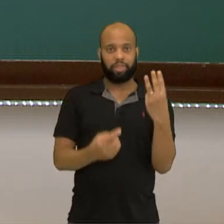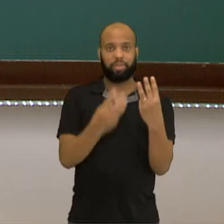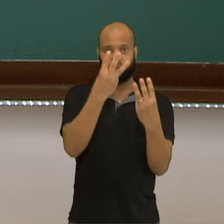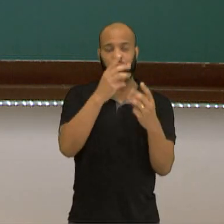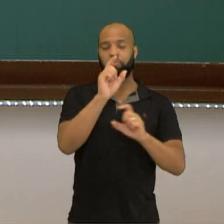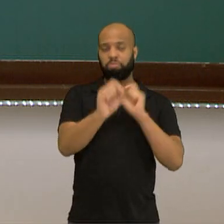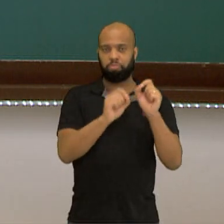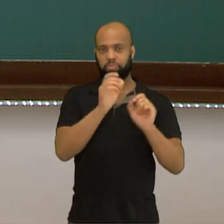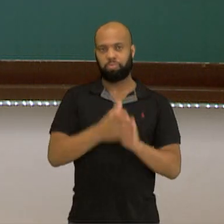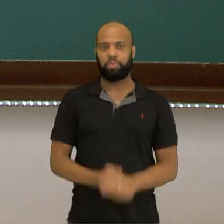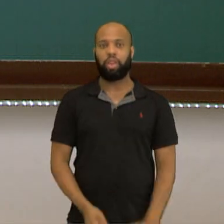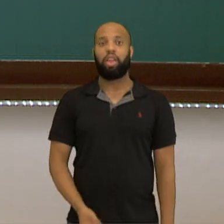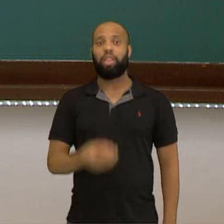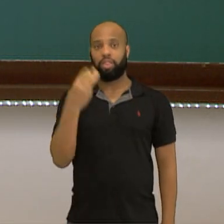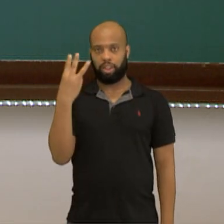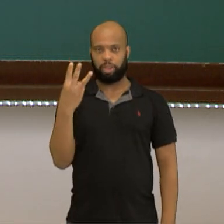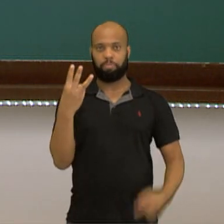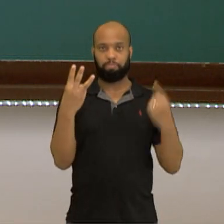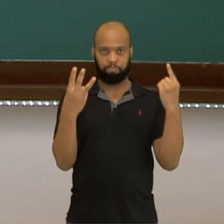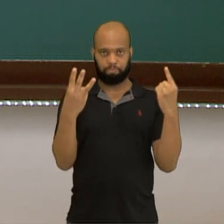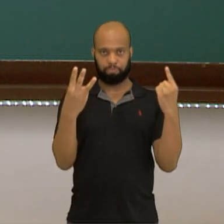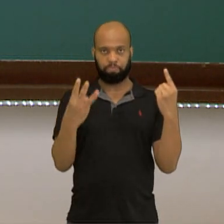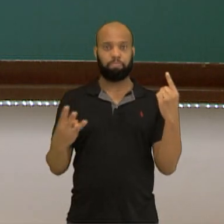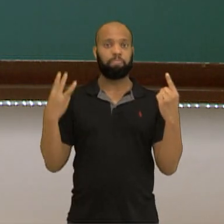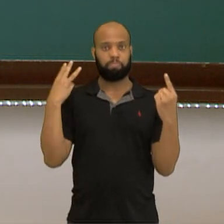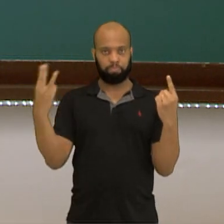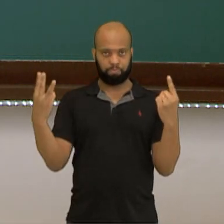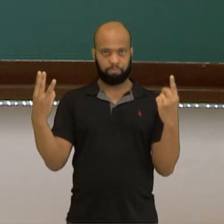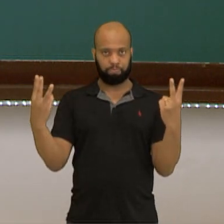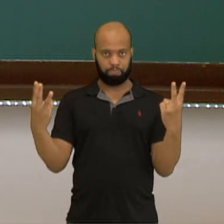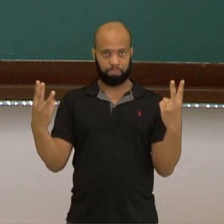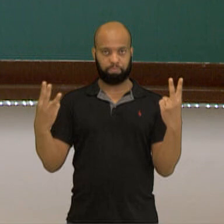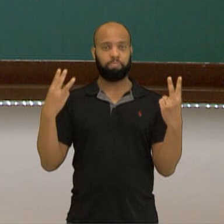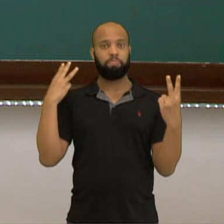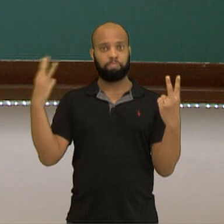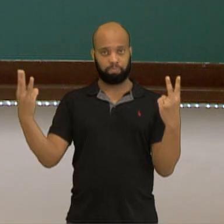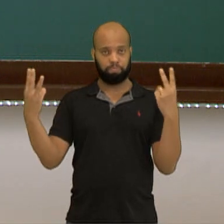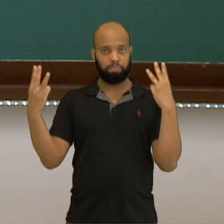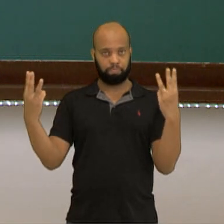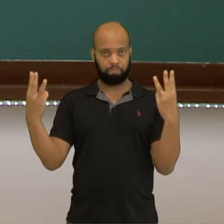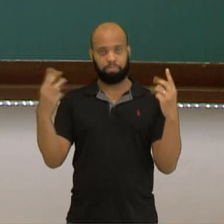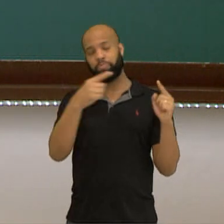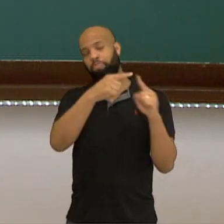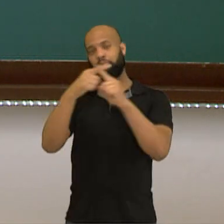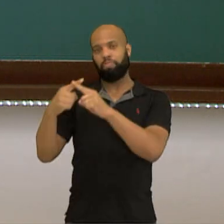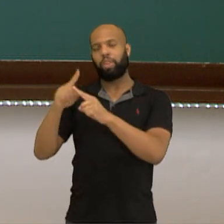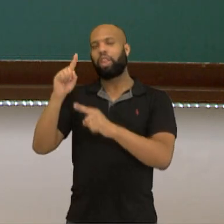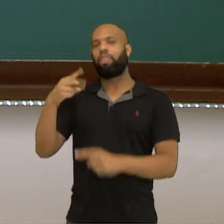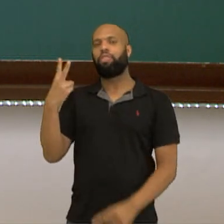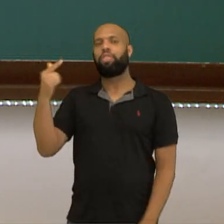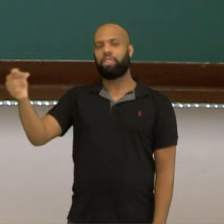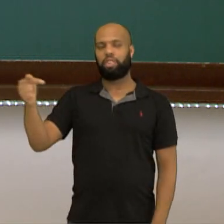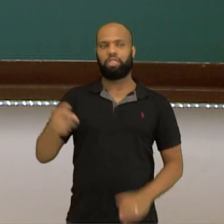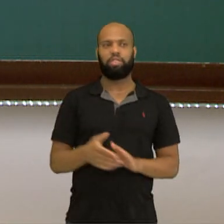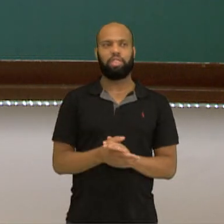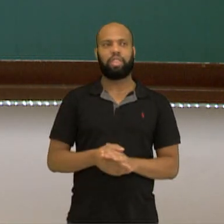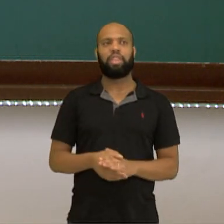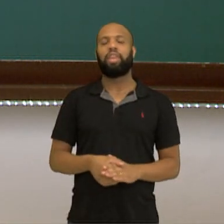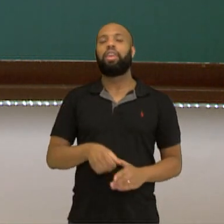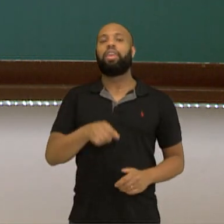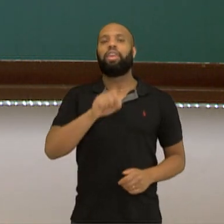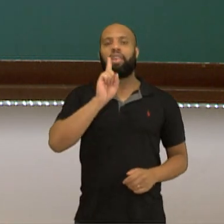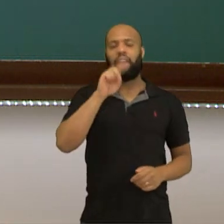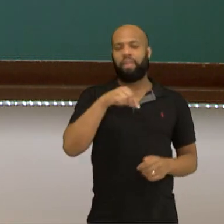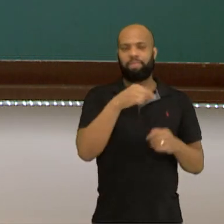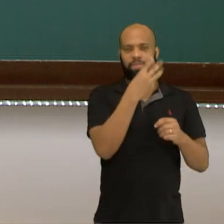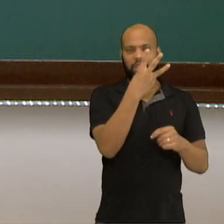vezes 3 vezes 3, 27. É errado, gente, por favor, presta muita atenção nisso. É errado eu fazer o